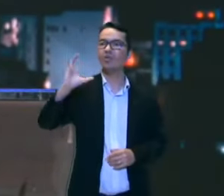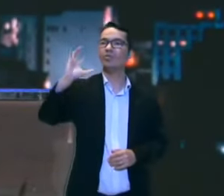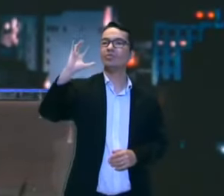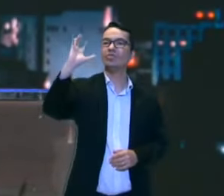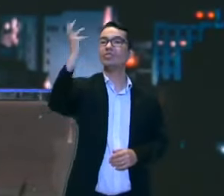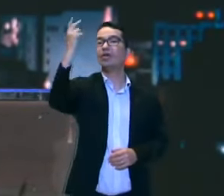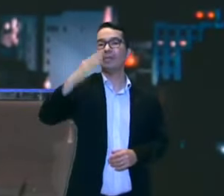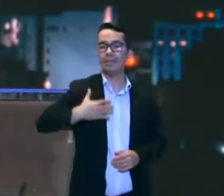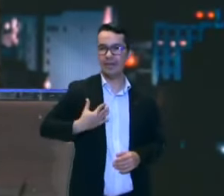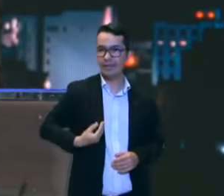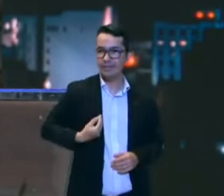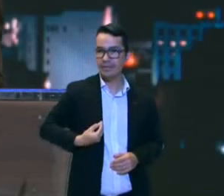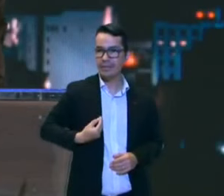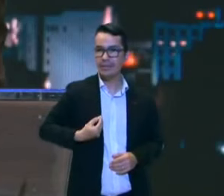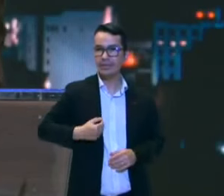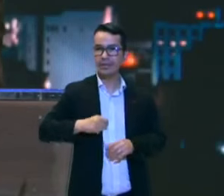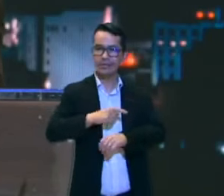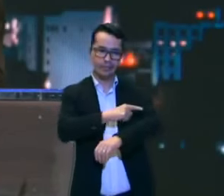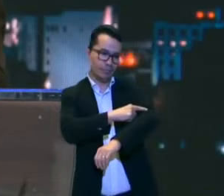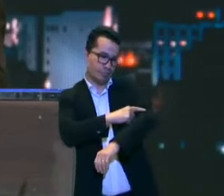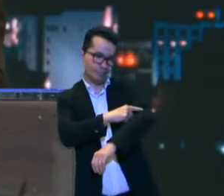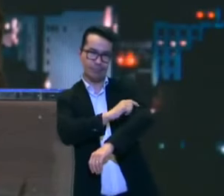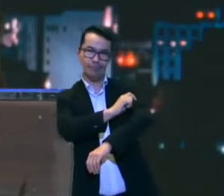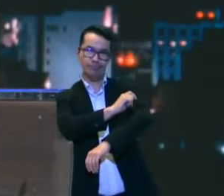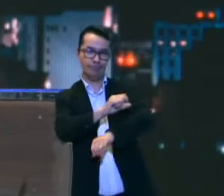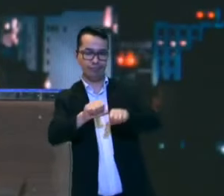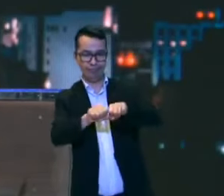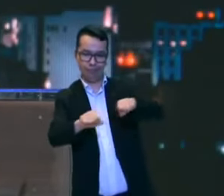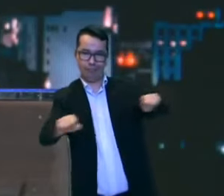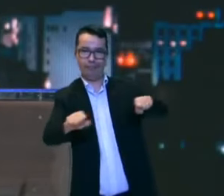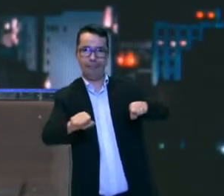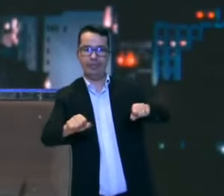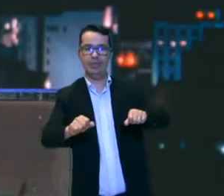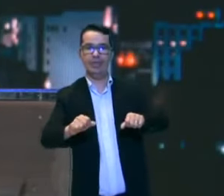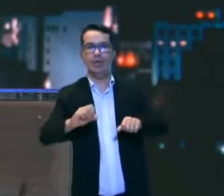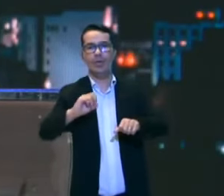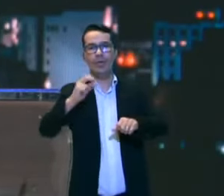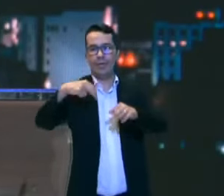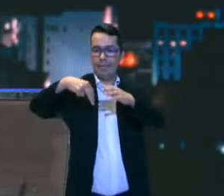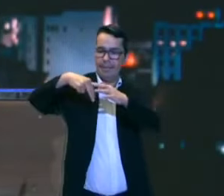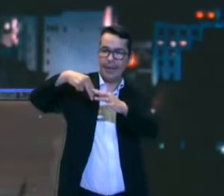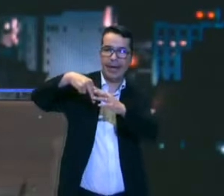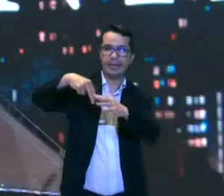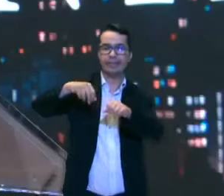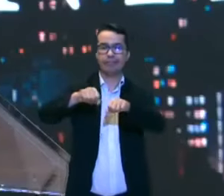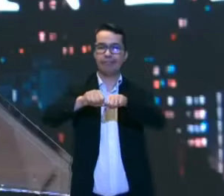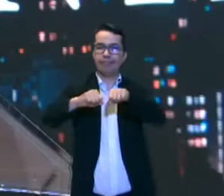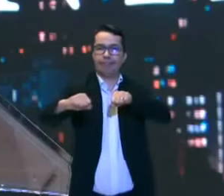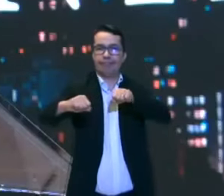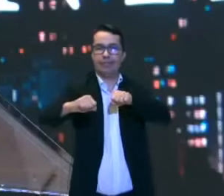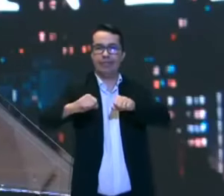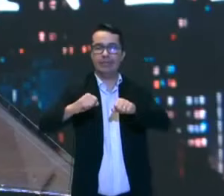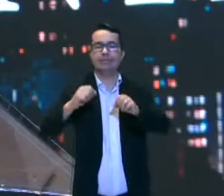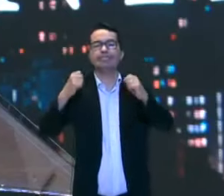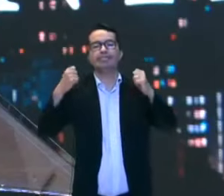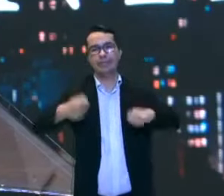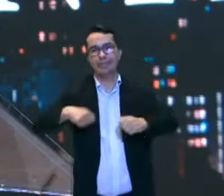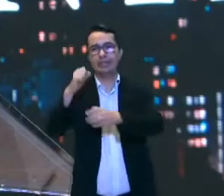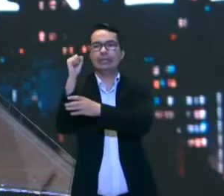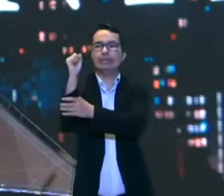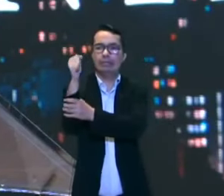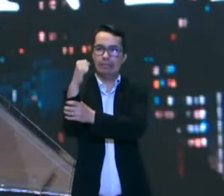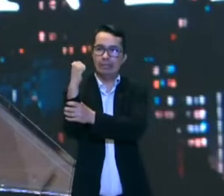dolorosos. Você tem que fazer fisioterapia, alguns exercícios, quando você está machucado, eles são